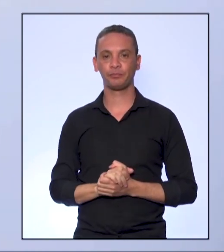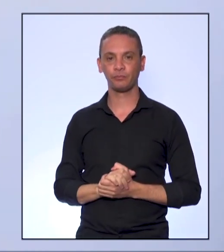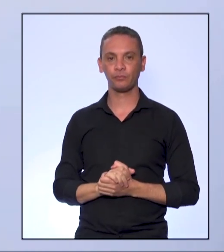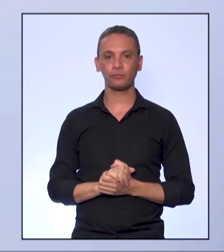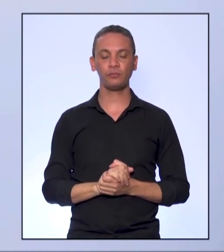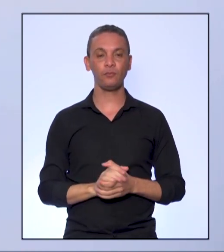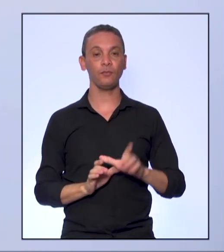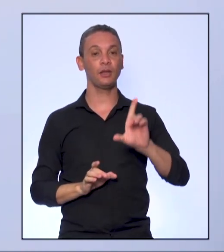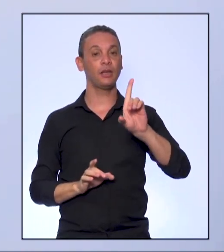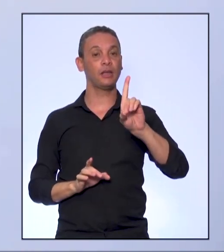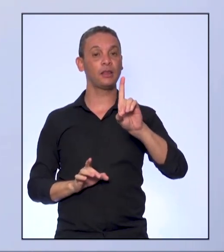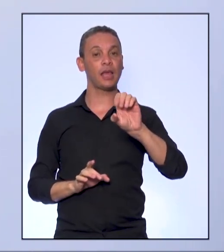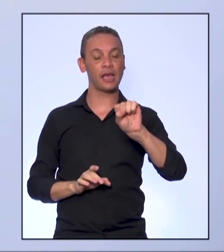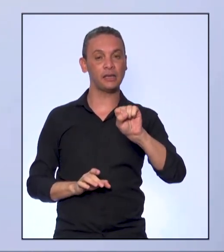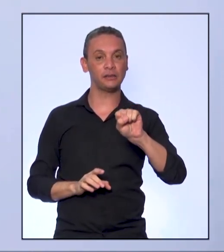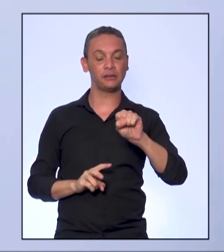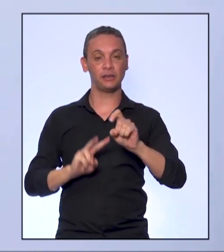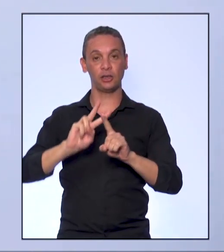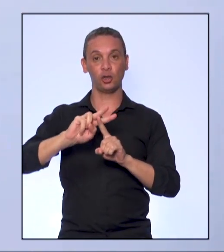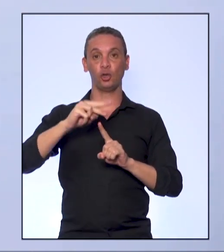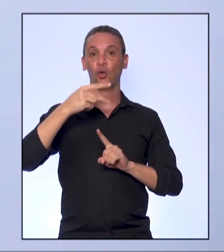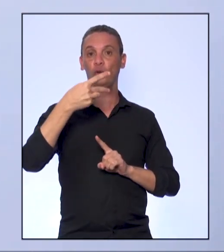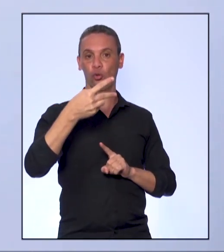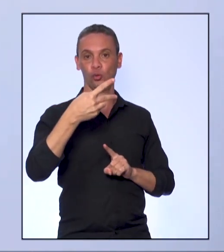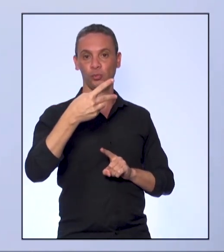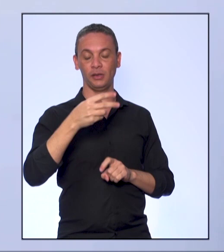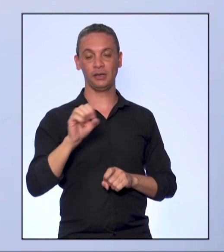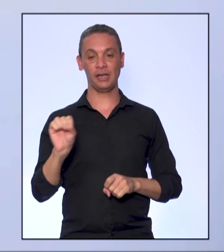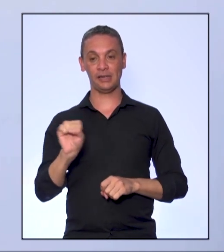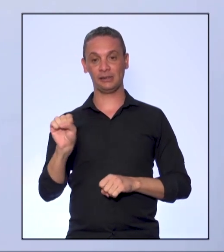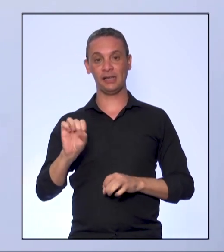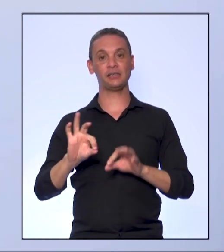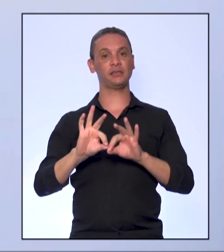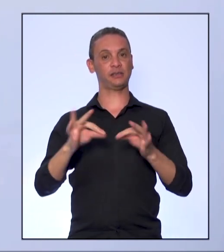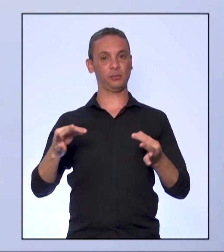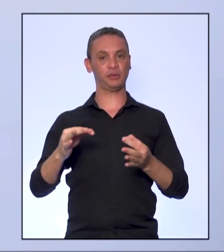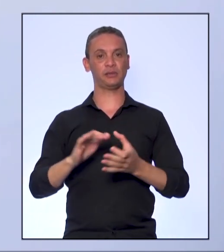então, DS, quer dizer o quê? Dupla, SS quer dizer simples. Então,